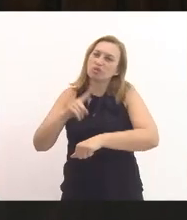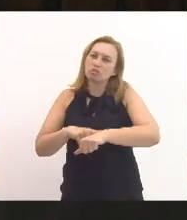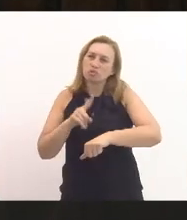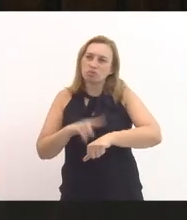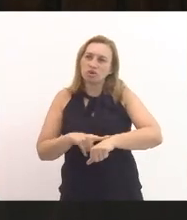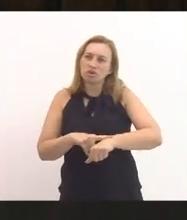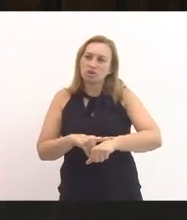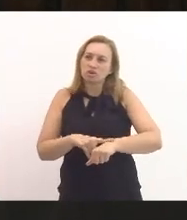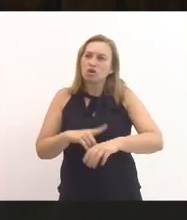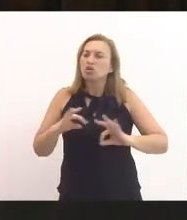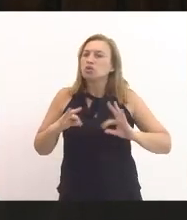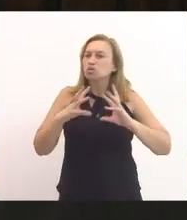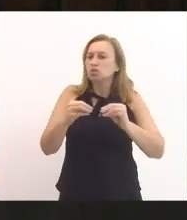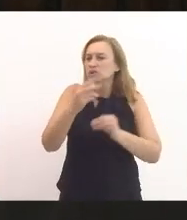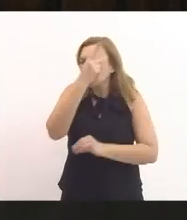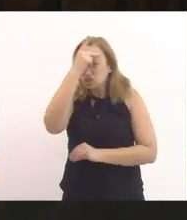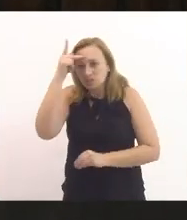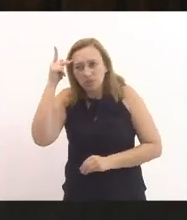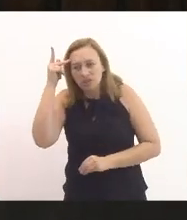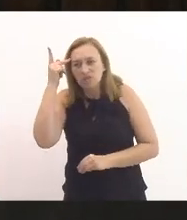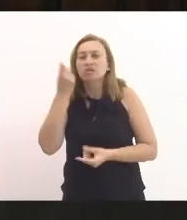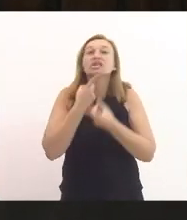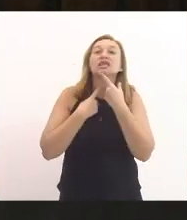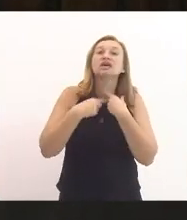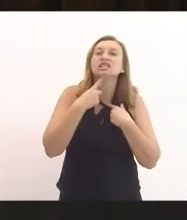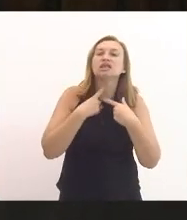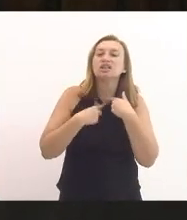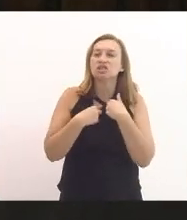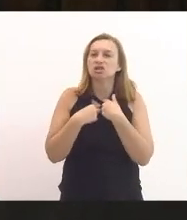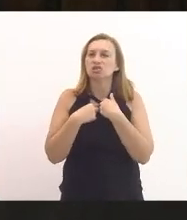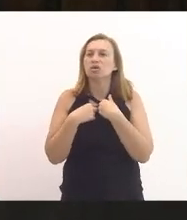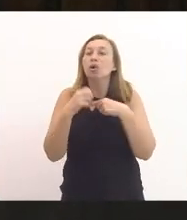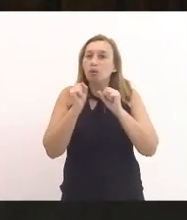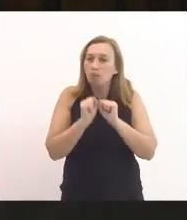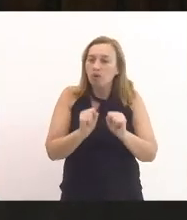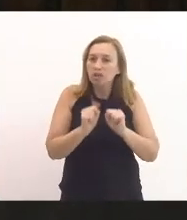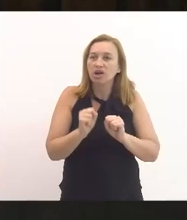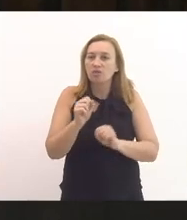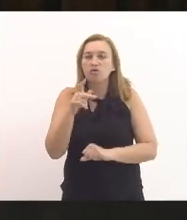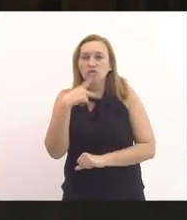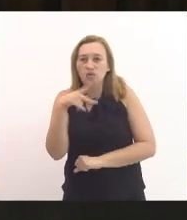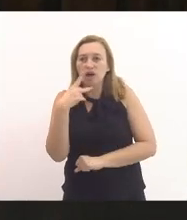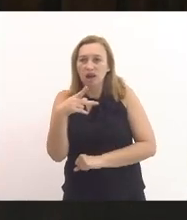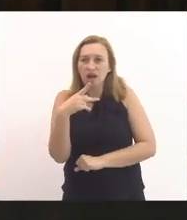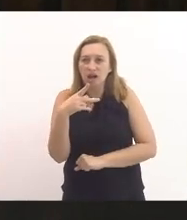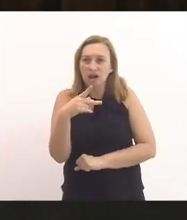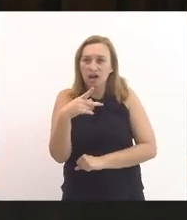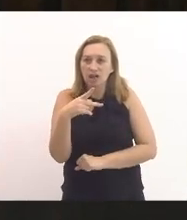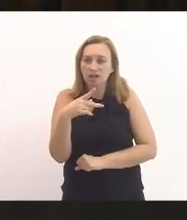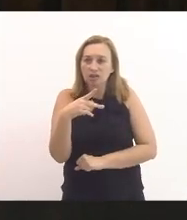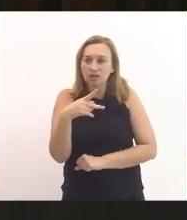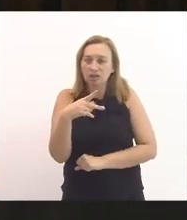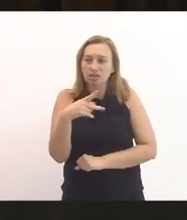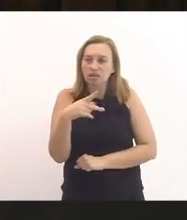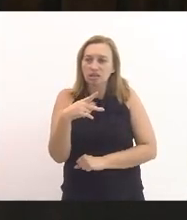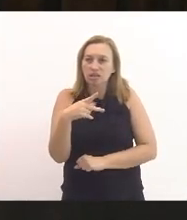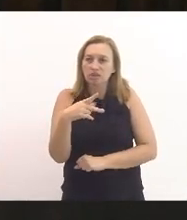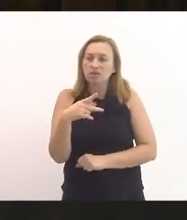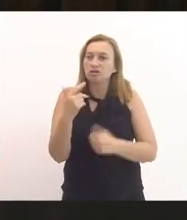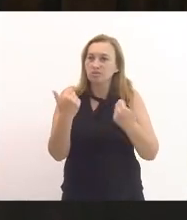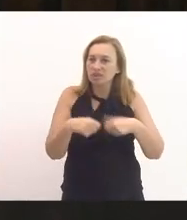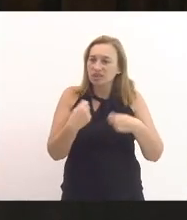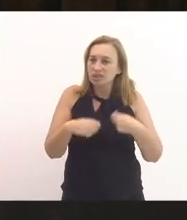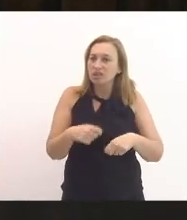onde todas as pessoas que desejem poderão falar aquilo que vem entender